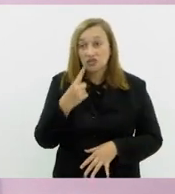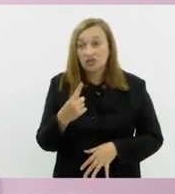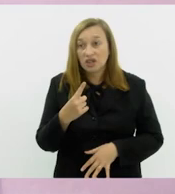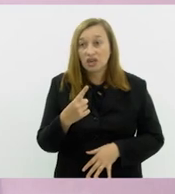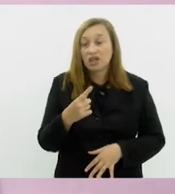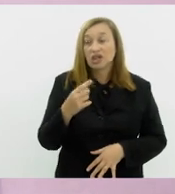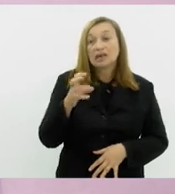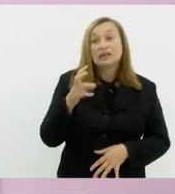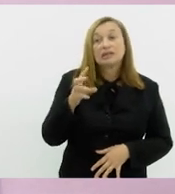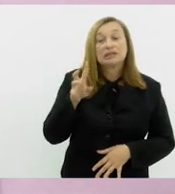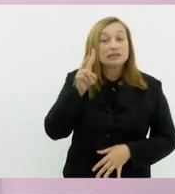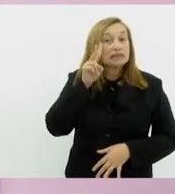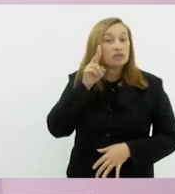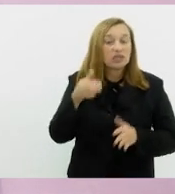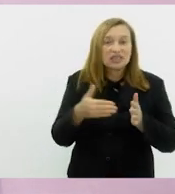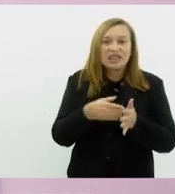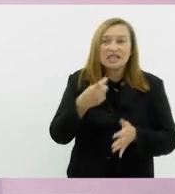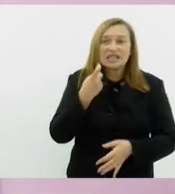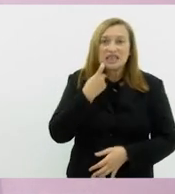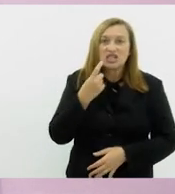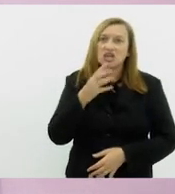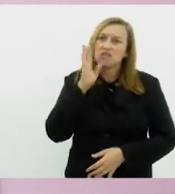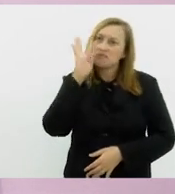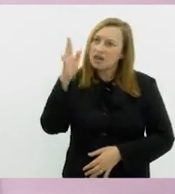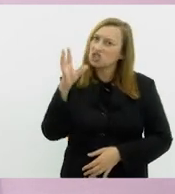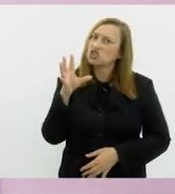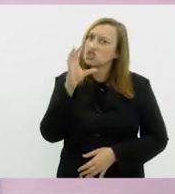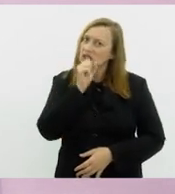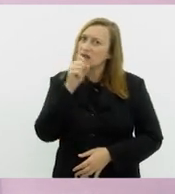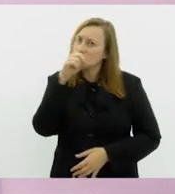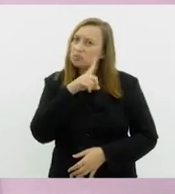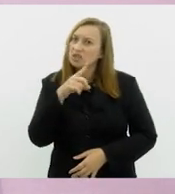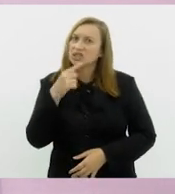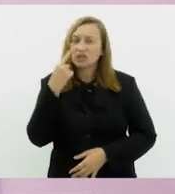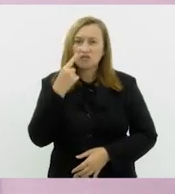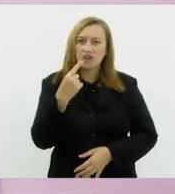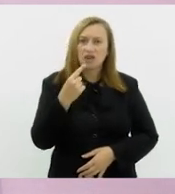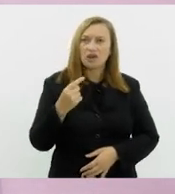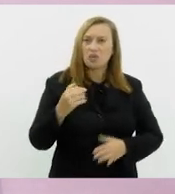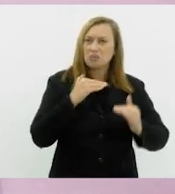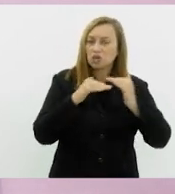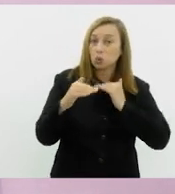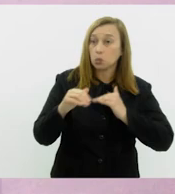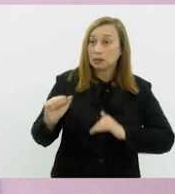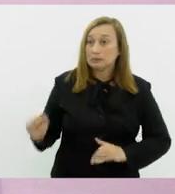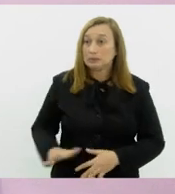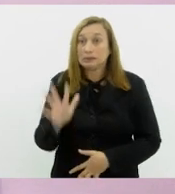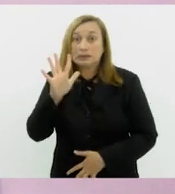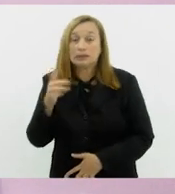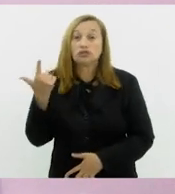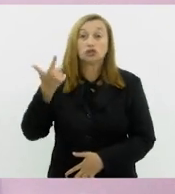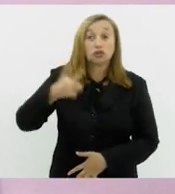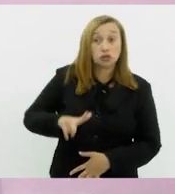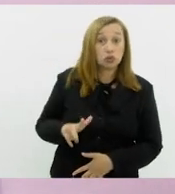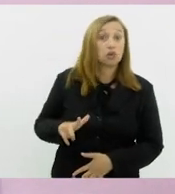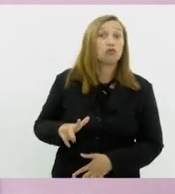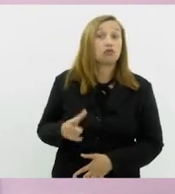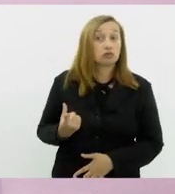semana, né? Então, a gente tem um transporte caro, acabou de aumentar de novo o metrô, né? Acabou de aumentar de novo o